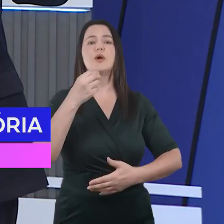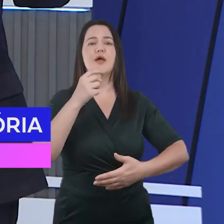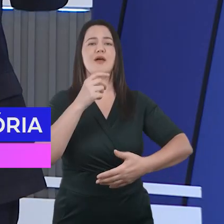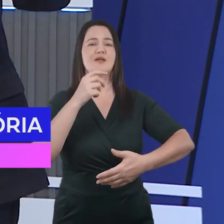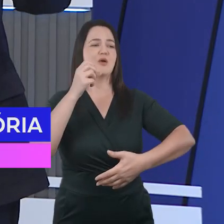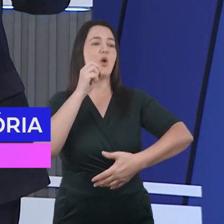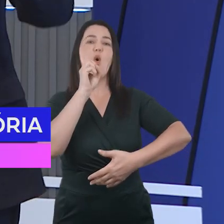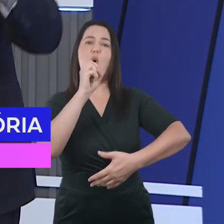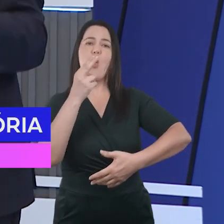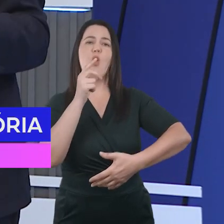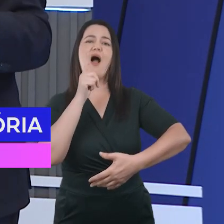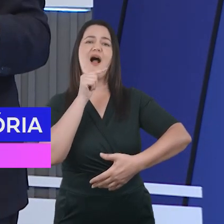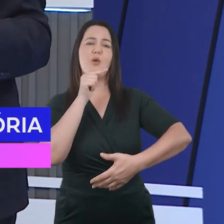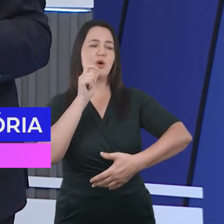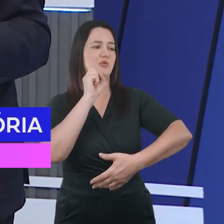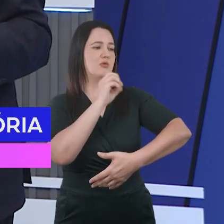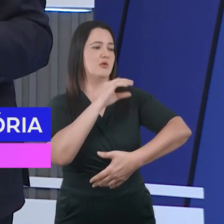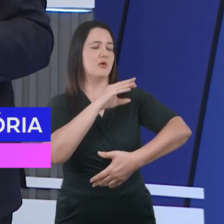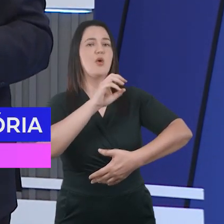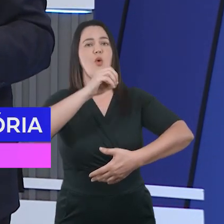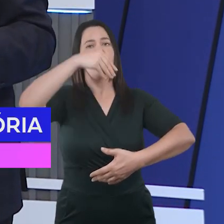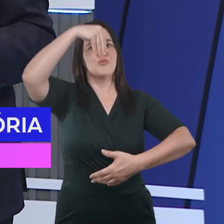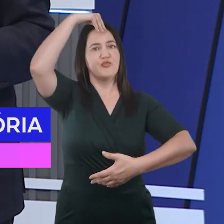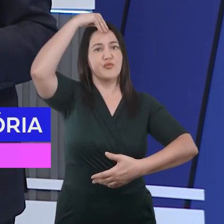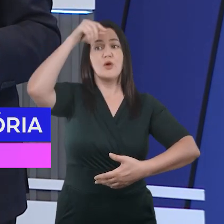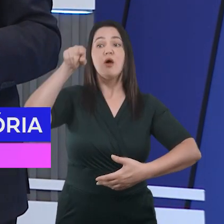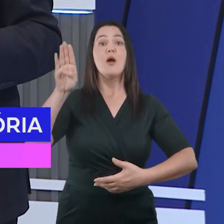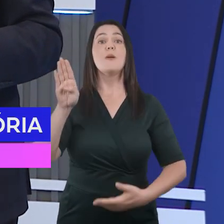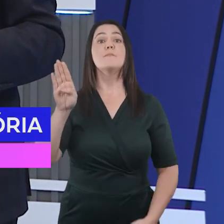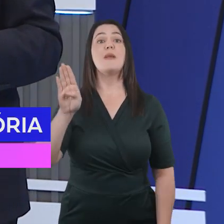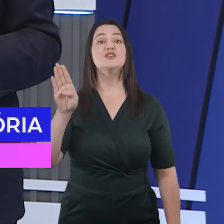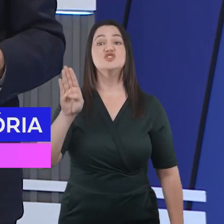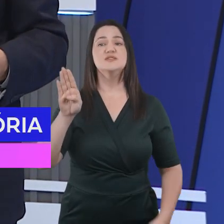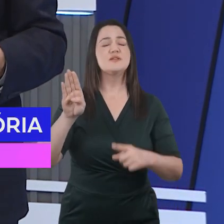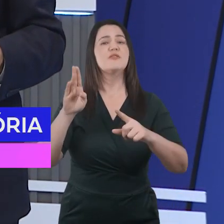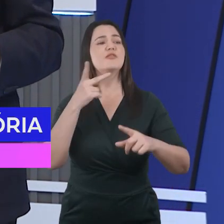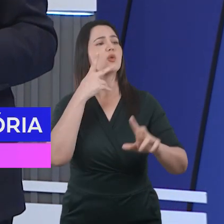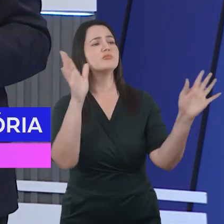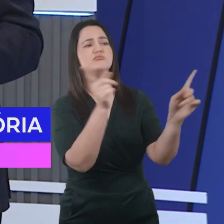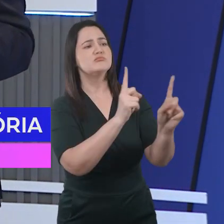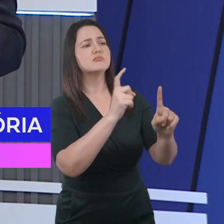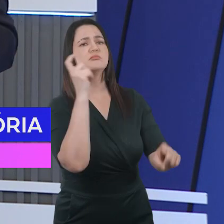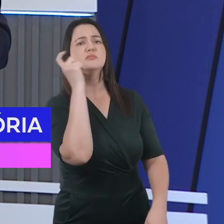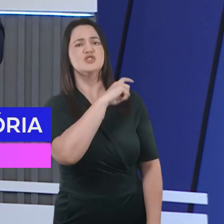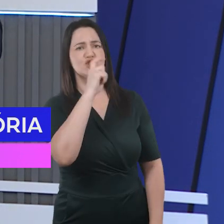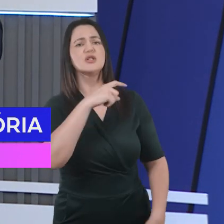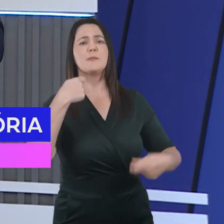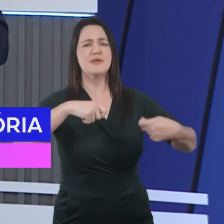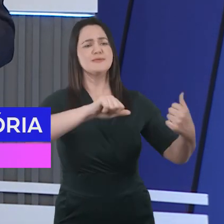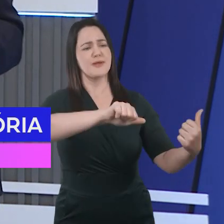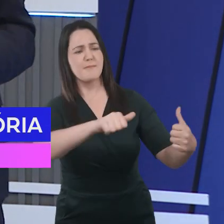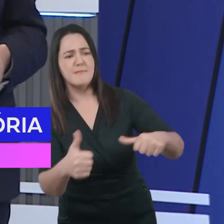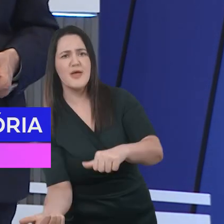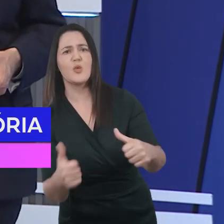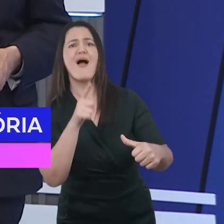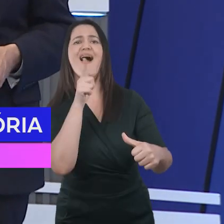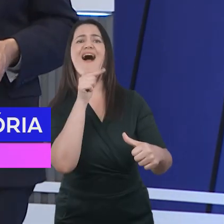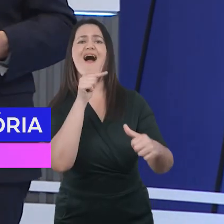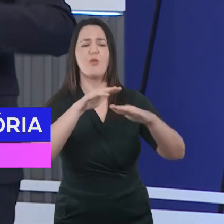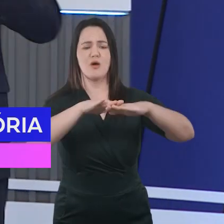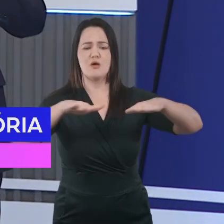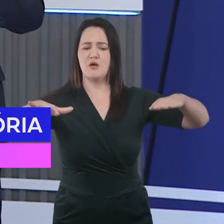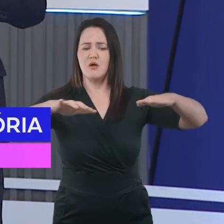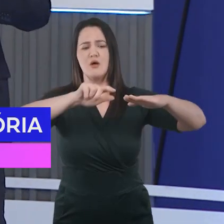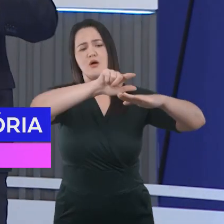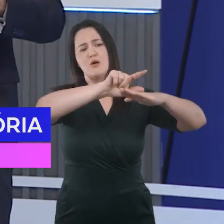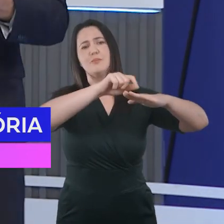esse batismo derramando água sobre a cabeça do bebê, mas não tem nada a ver na Bíblia. Isso aí é prática e doutrina que não tem fundamento nenhum na palavra de Deus. Então